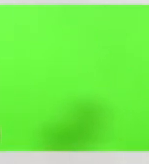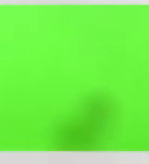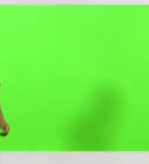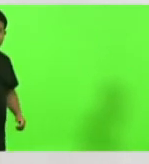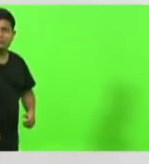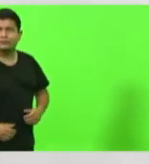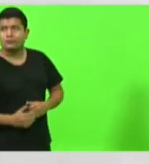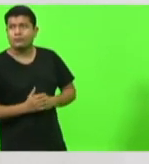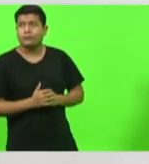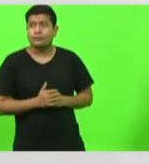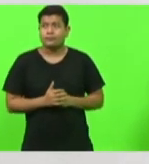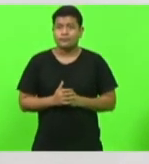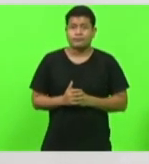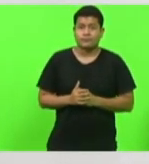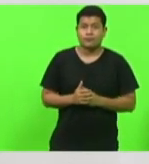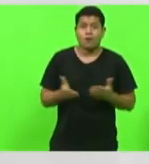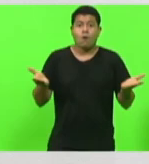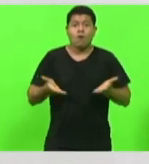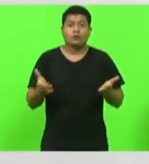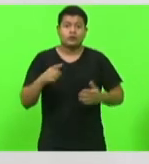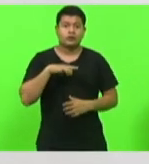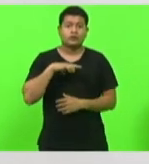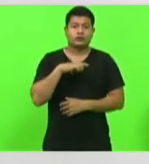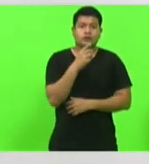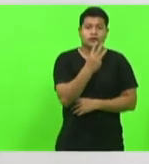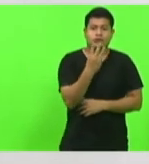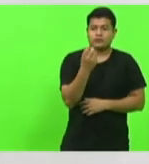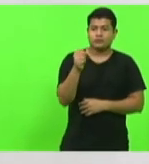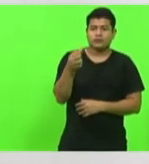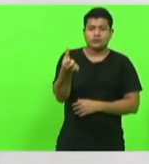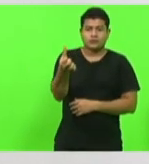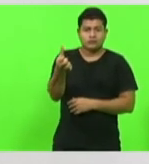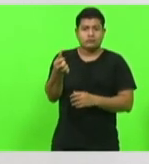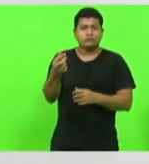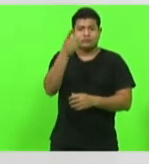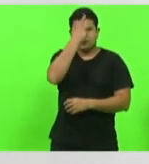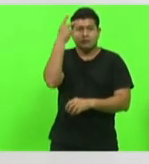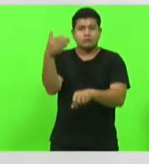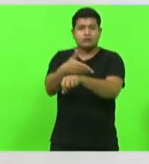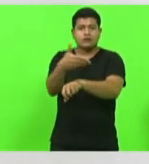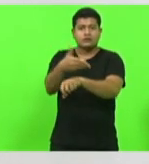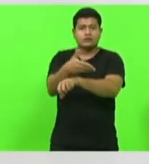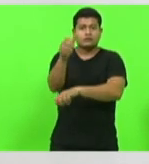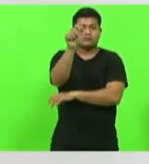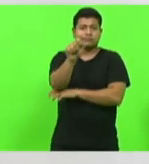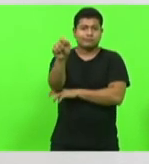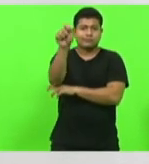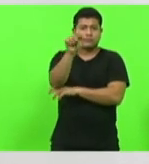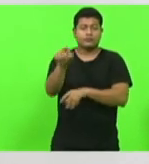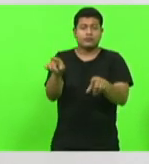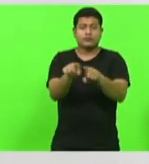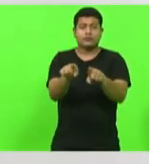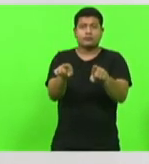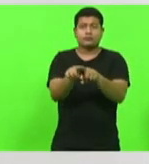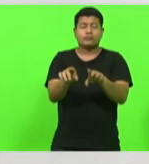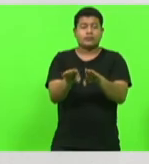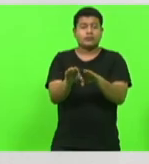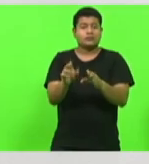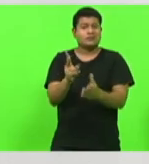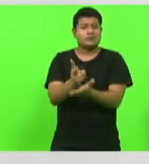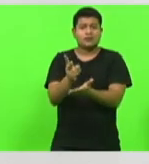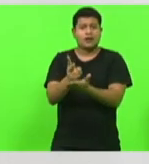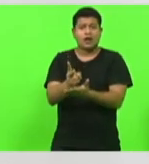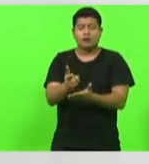a CDL conta com 386 associados, também sempre esteve presente junto à